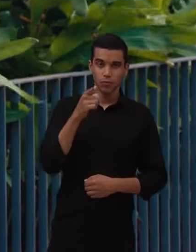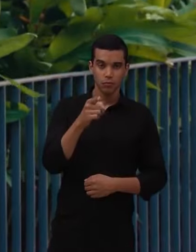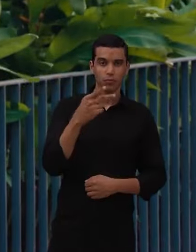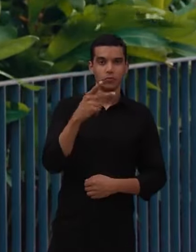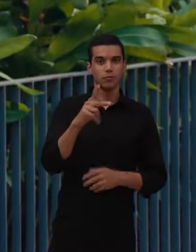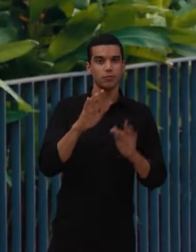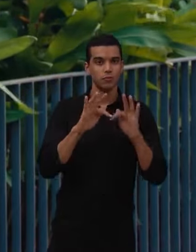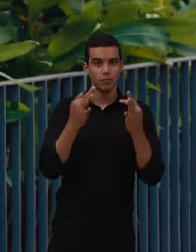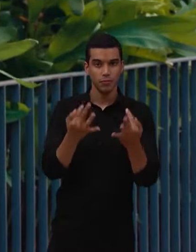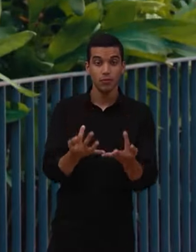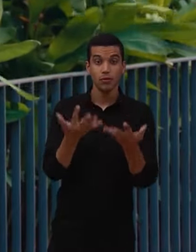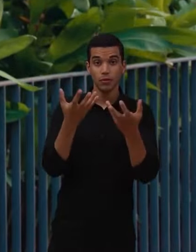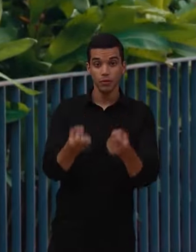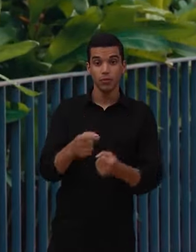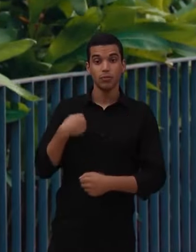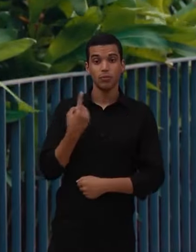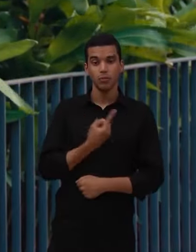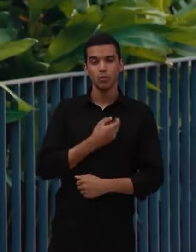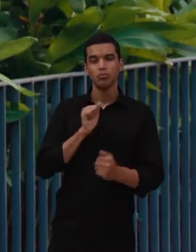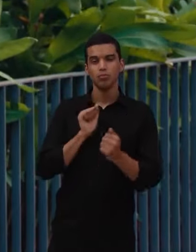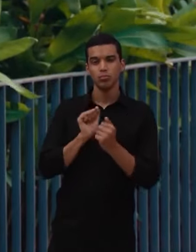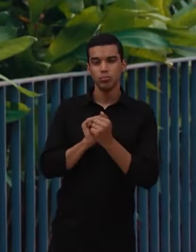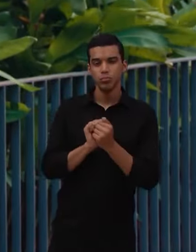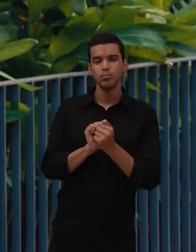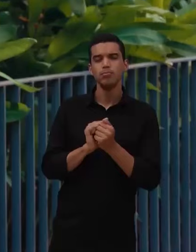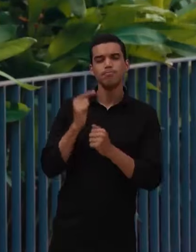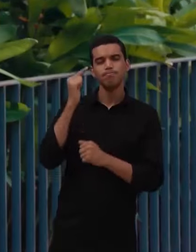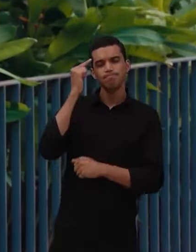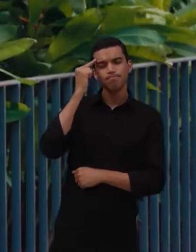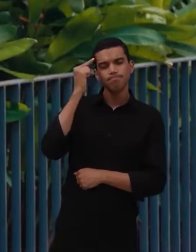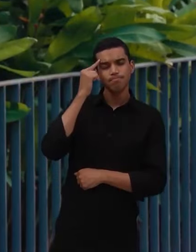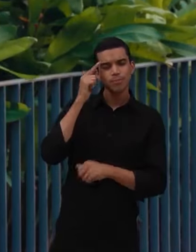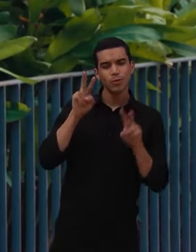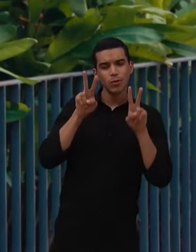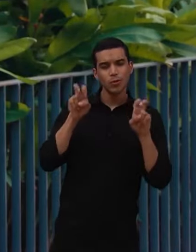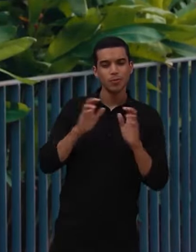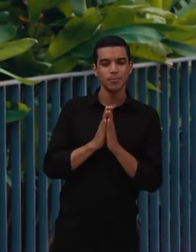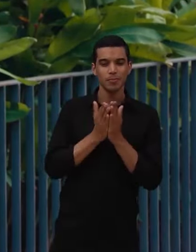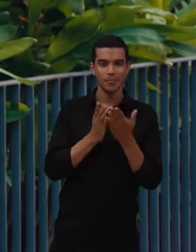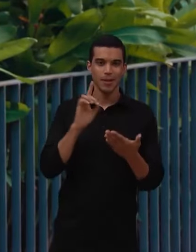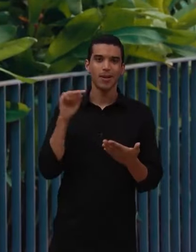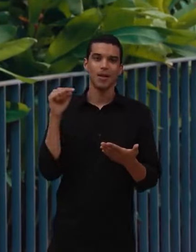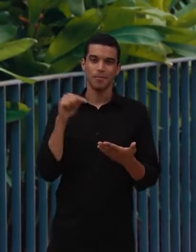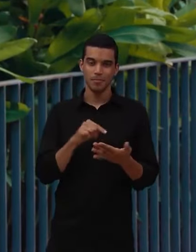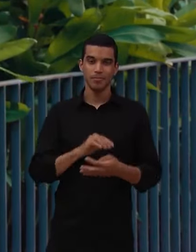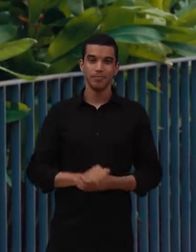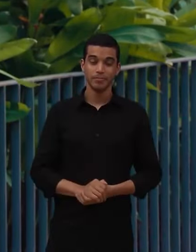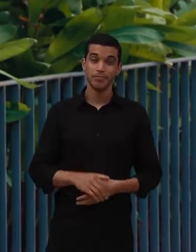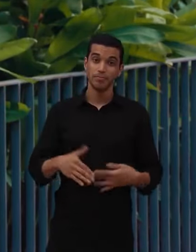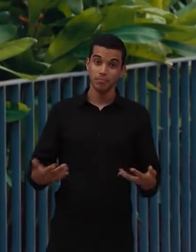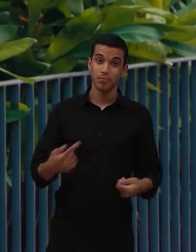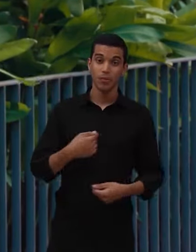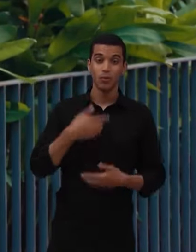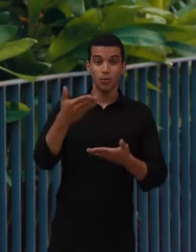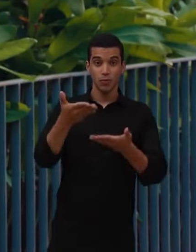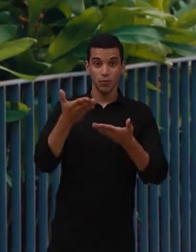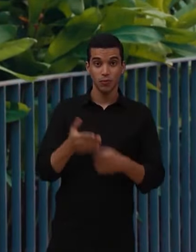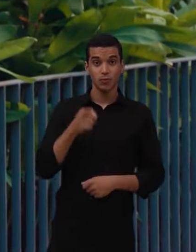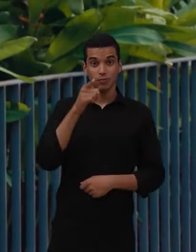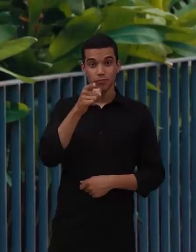sua família, para juntos refletirmos um pouco na santa palavra do Senhor. Para tanto,